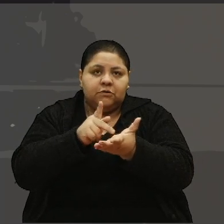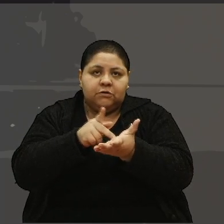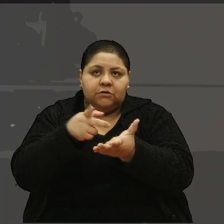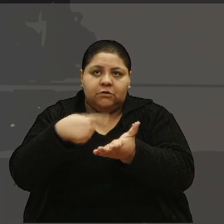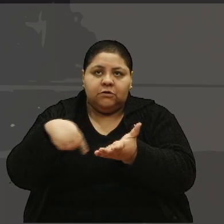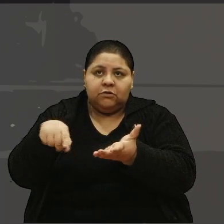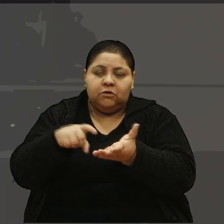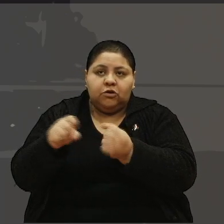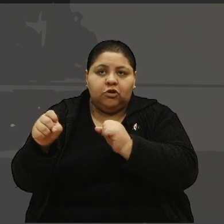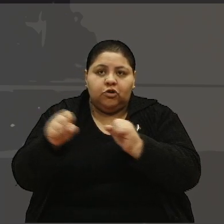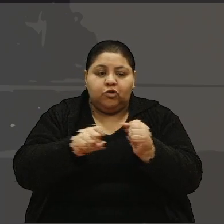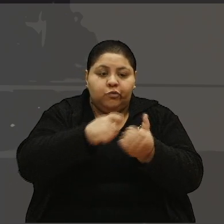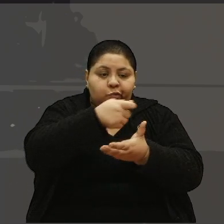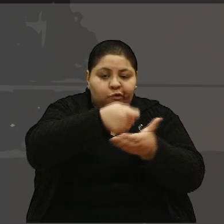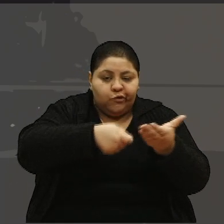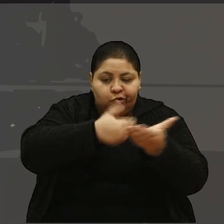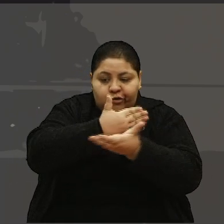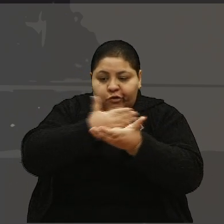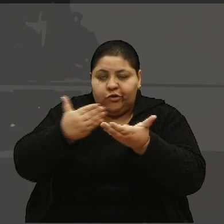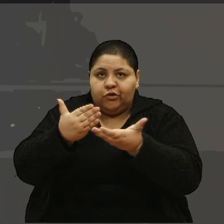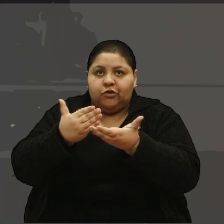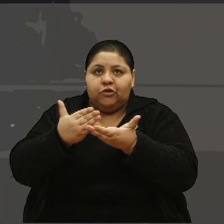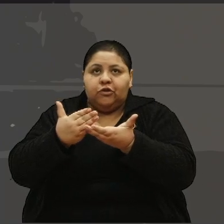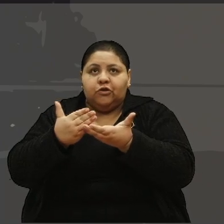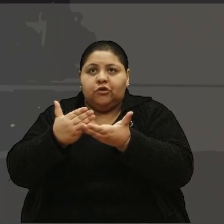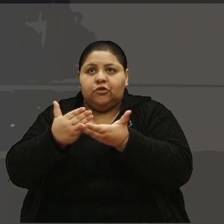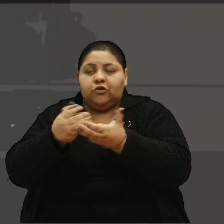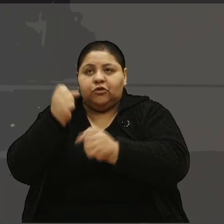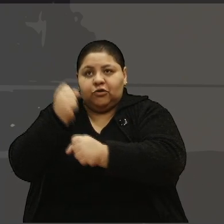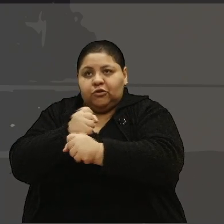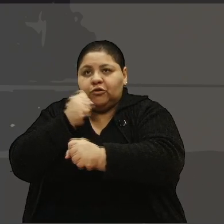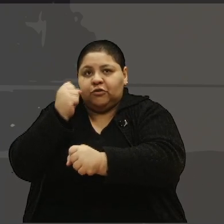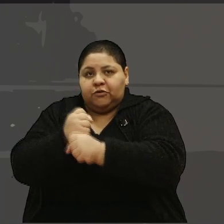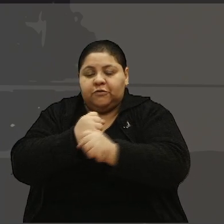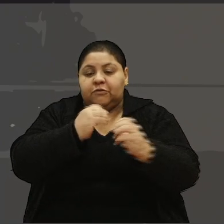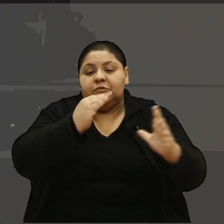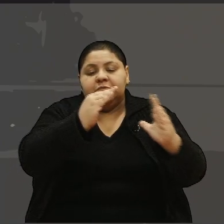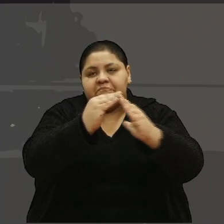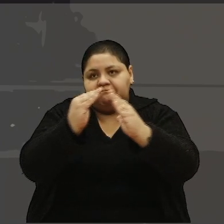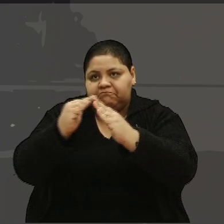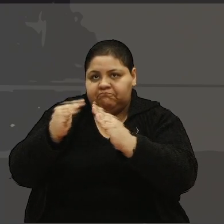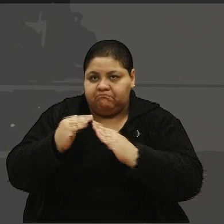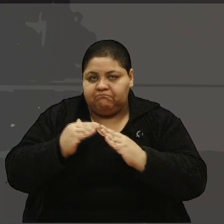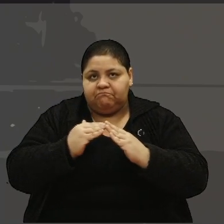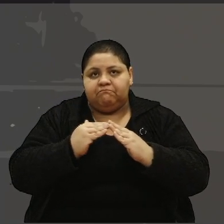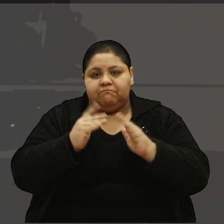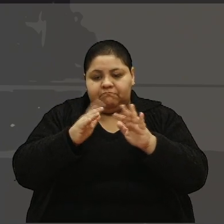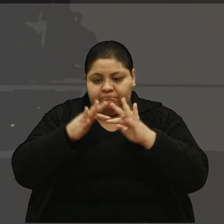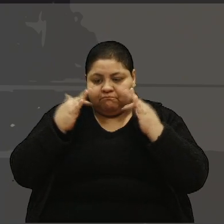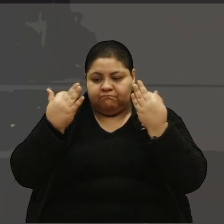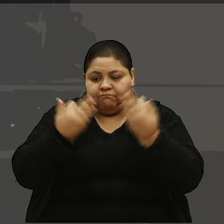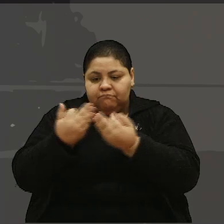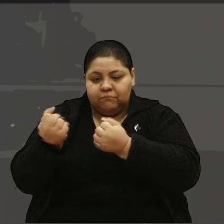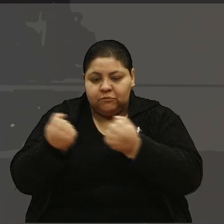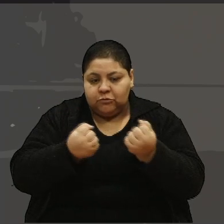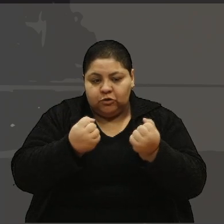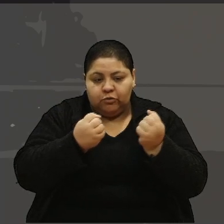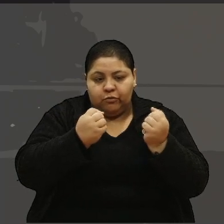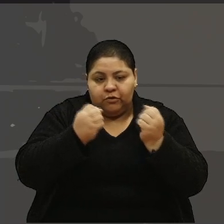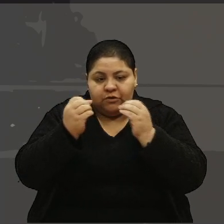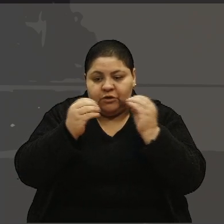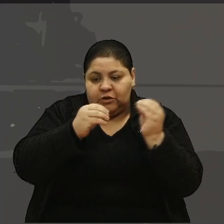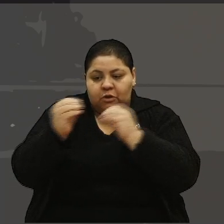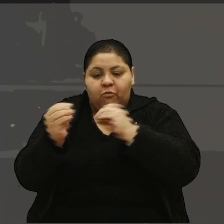possa estar lá assinando o início das ordens de início da construção dessas casas, enfim, para que essas famílias possam ser removidas o quanto